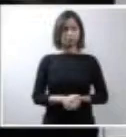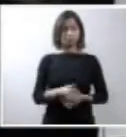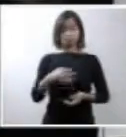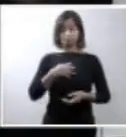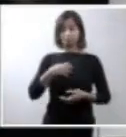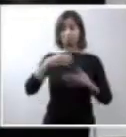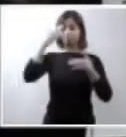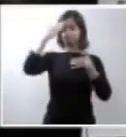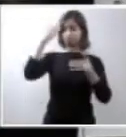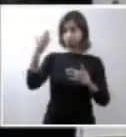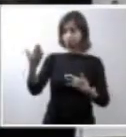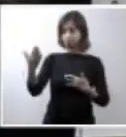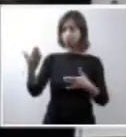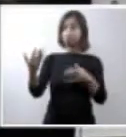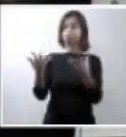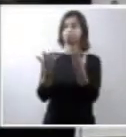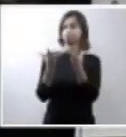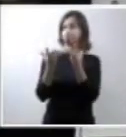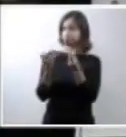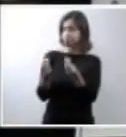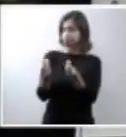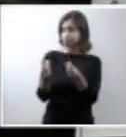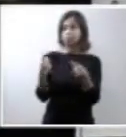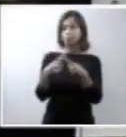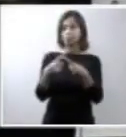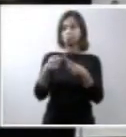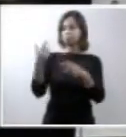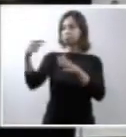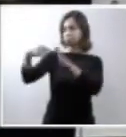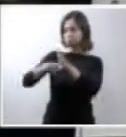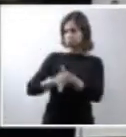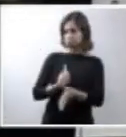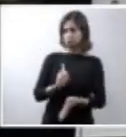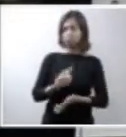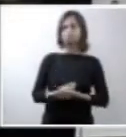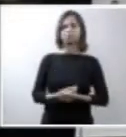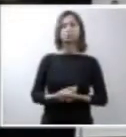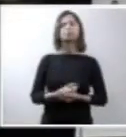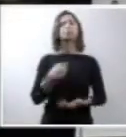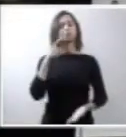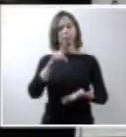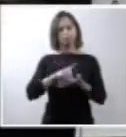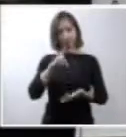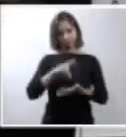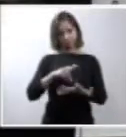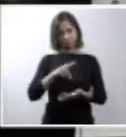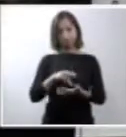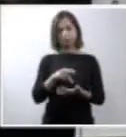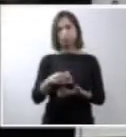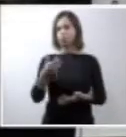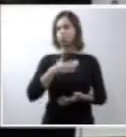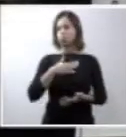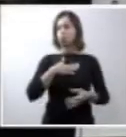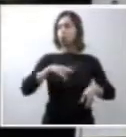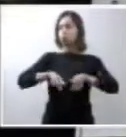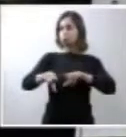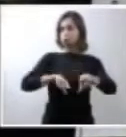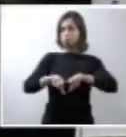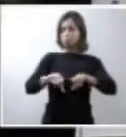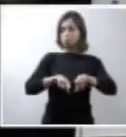honrada com esse seu questionamento. De fato, eu trabalho em